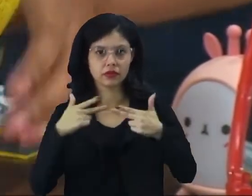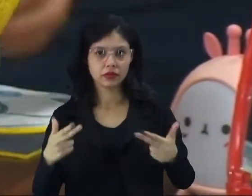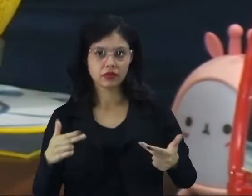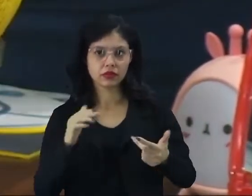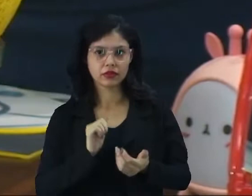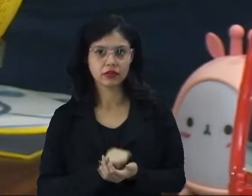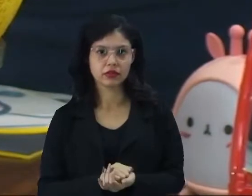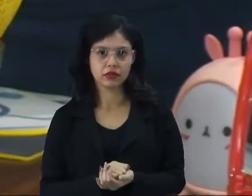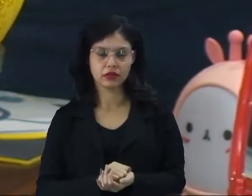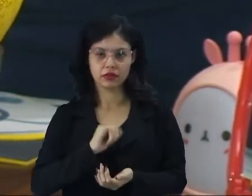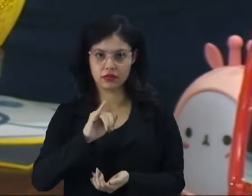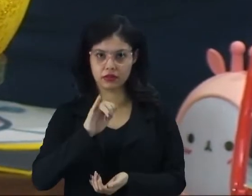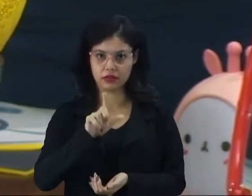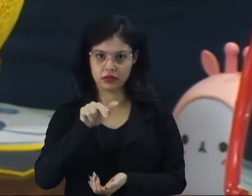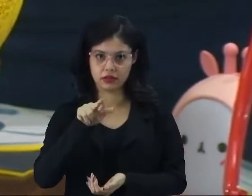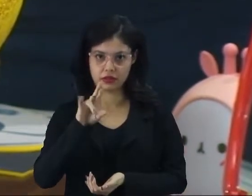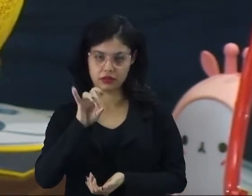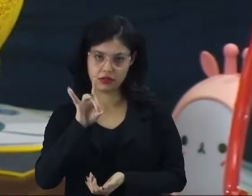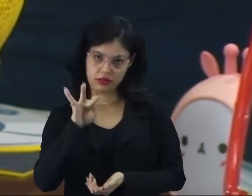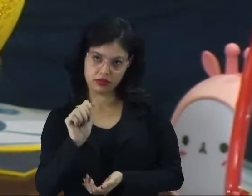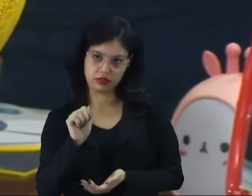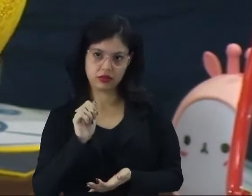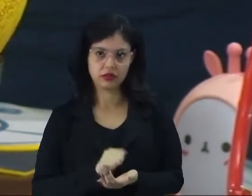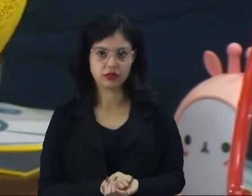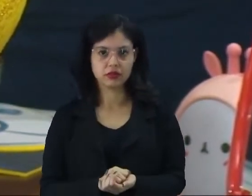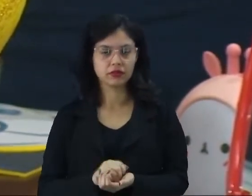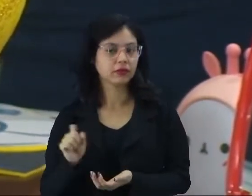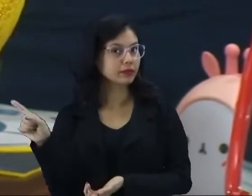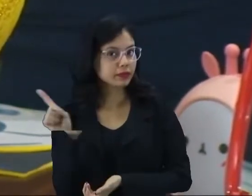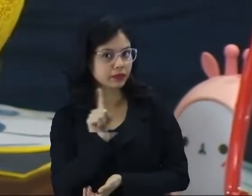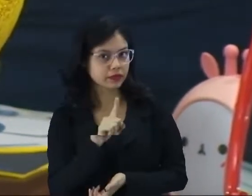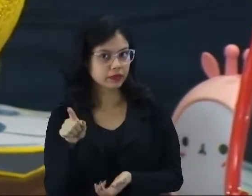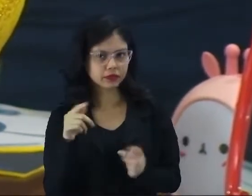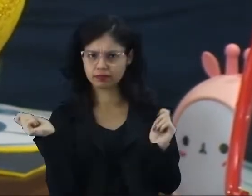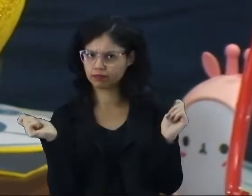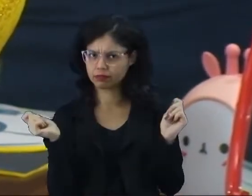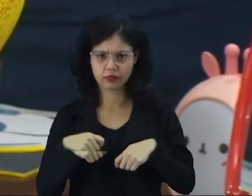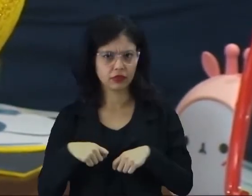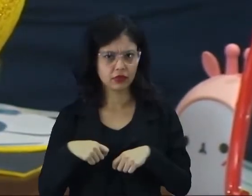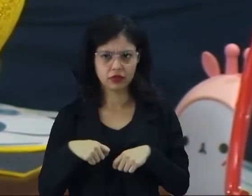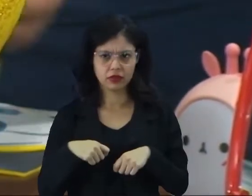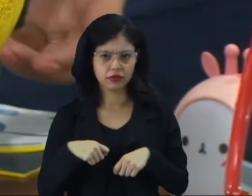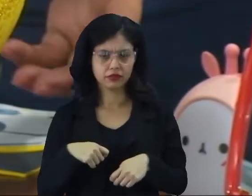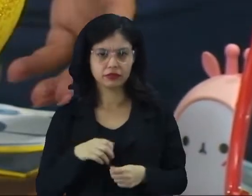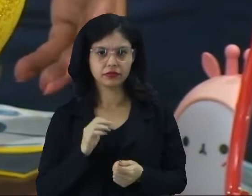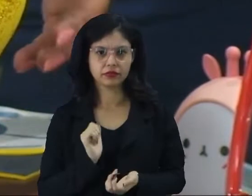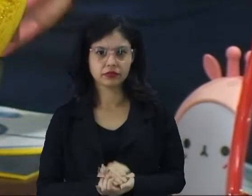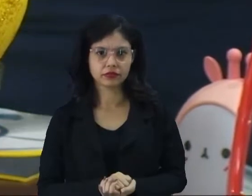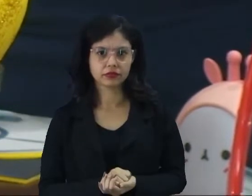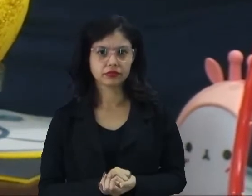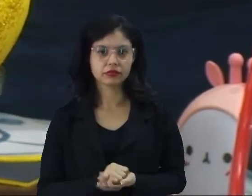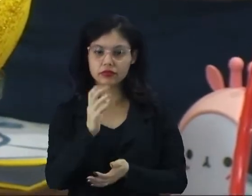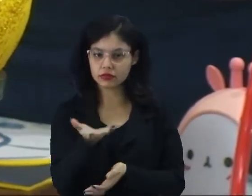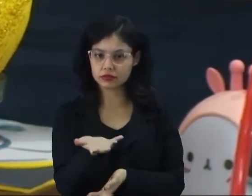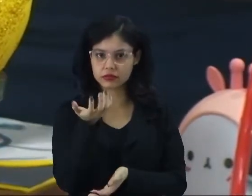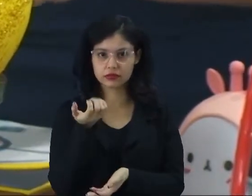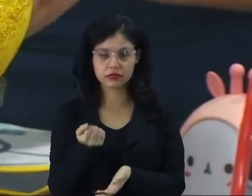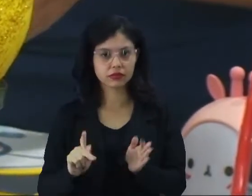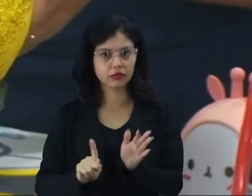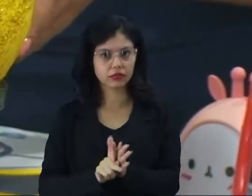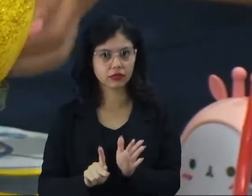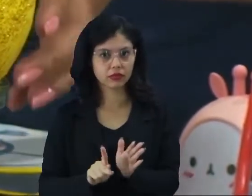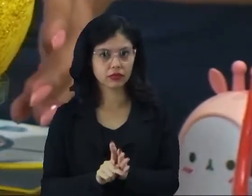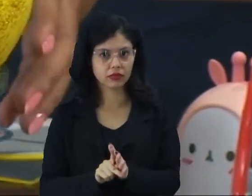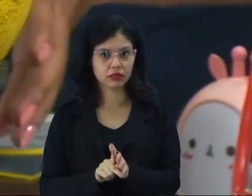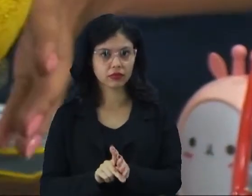objeto iluminado. A luz, ela não possui luz própria. Ela recebe a luz do